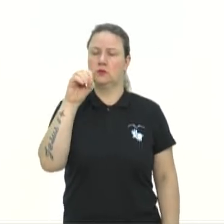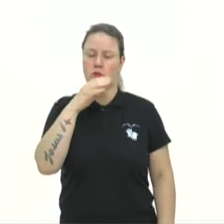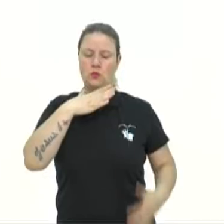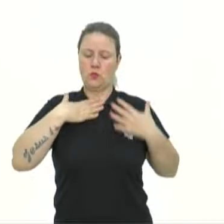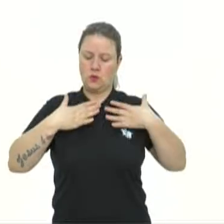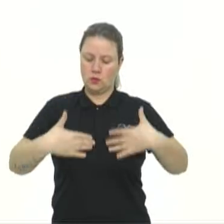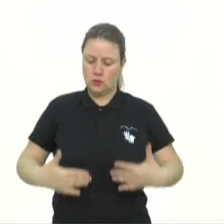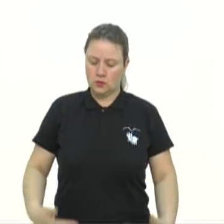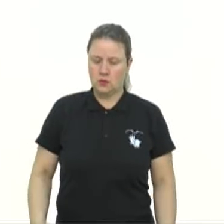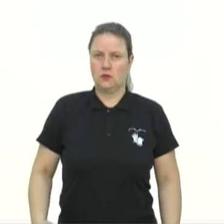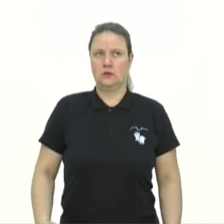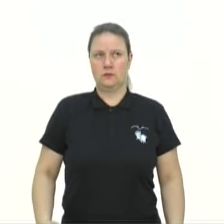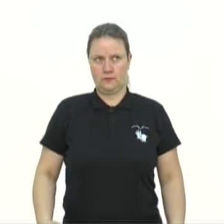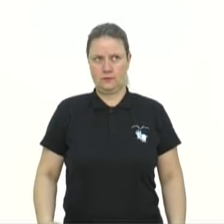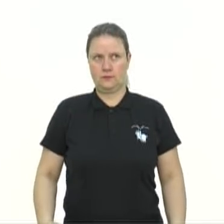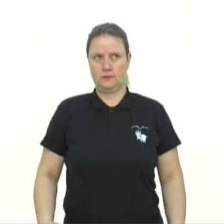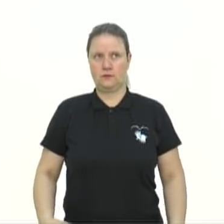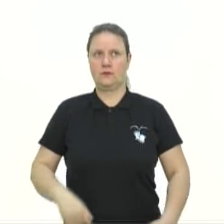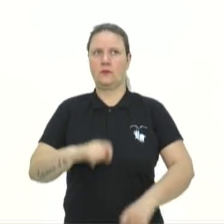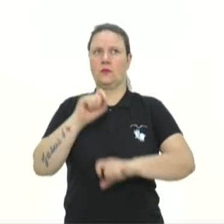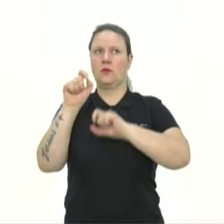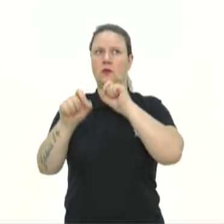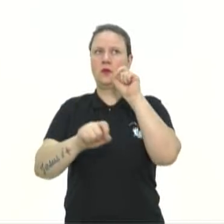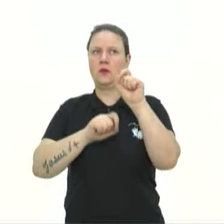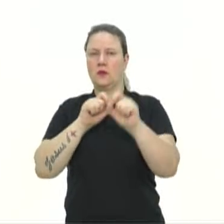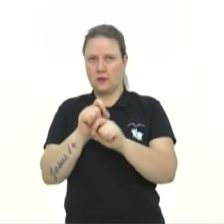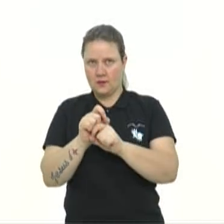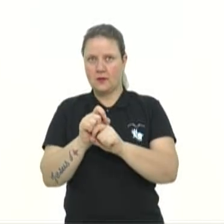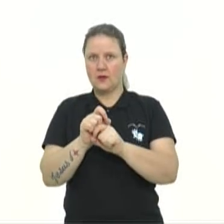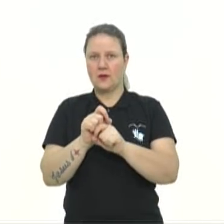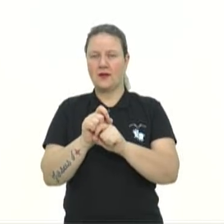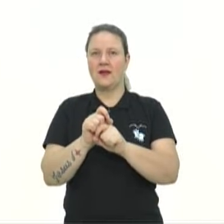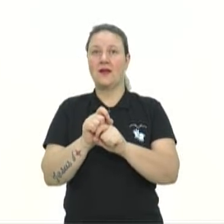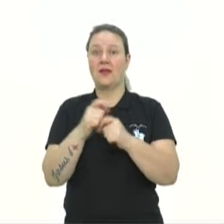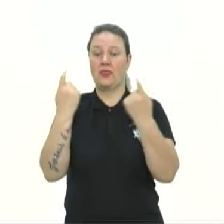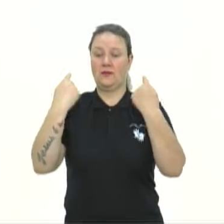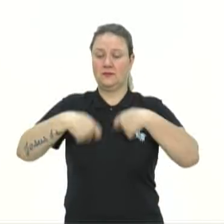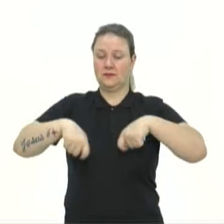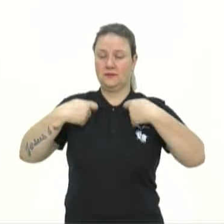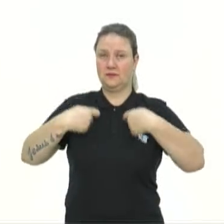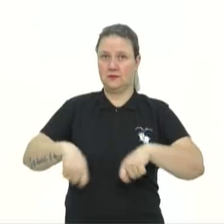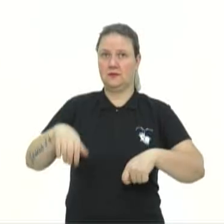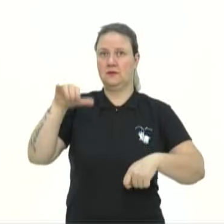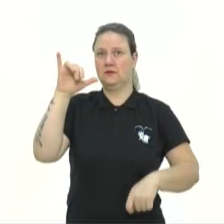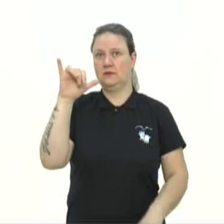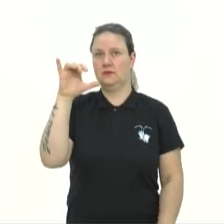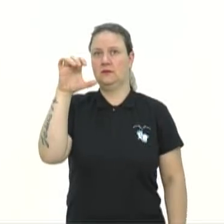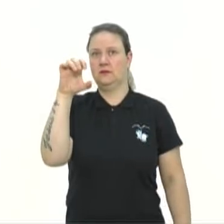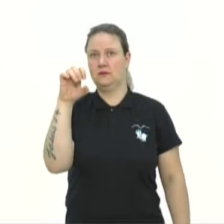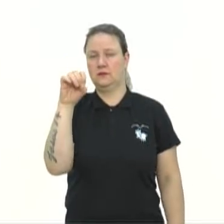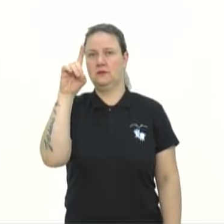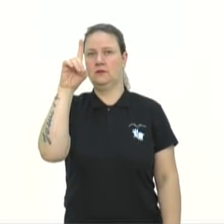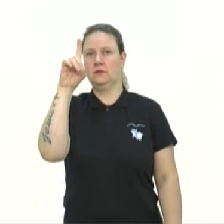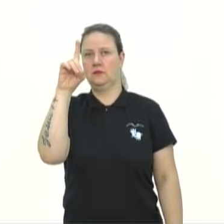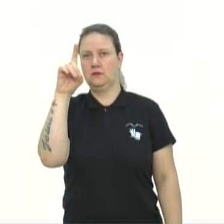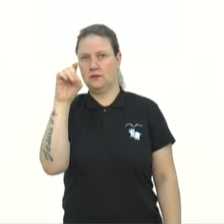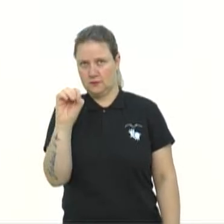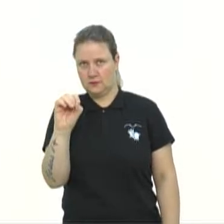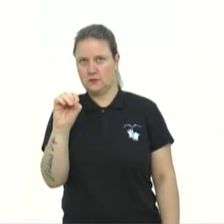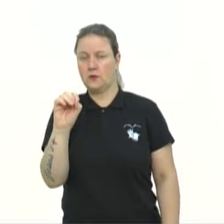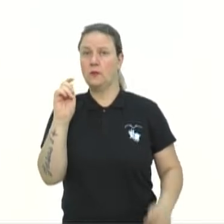sal deve ser consumido a fim de que seja suprida necessidade de iodo. O sal deve